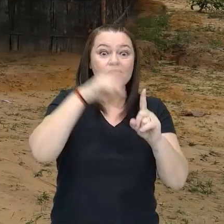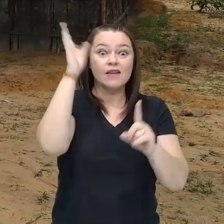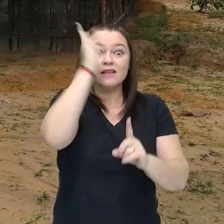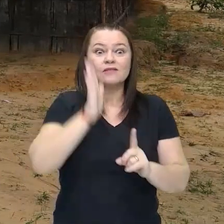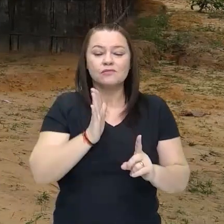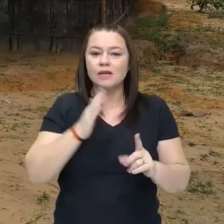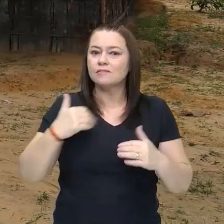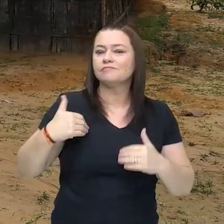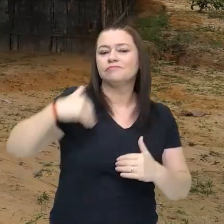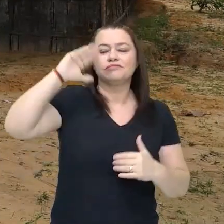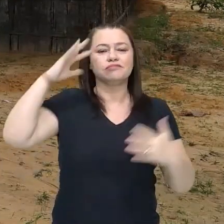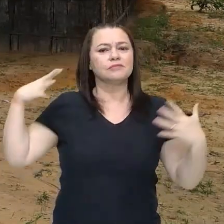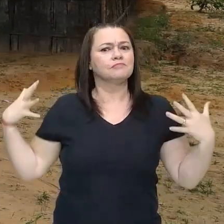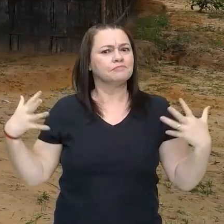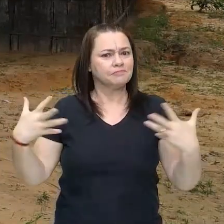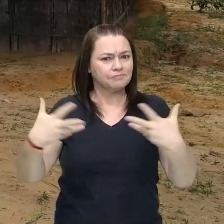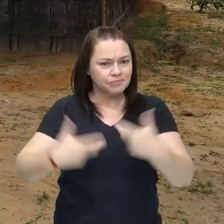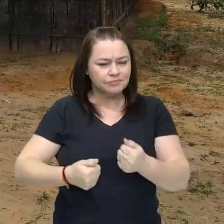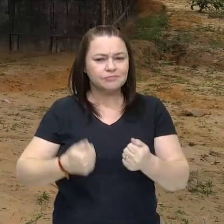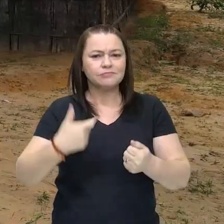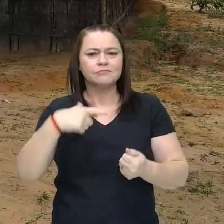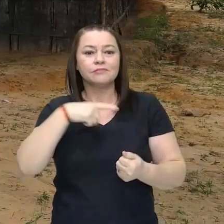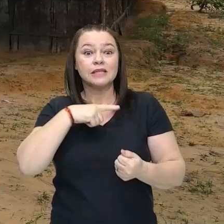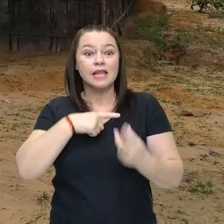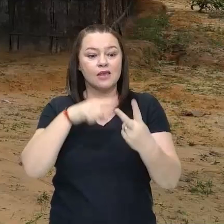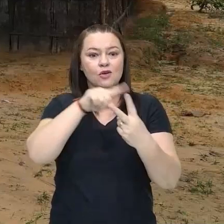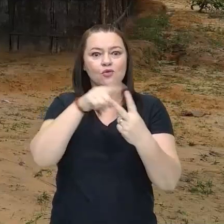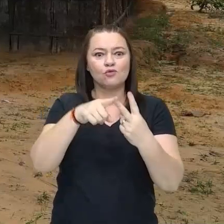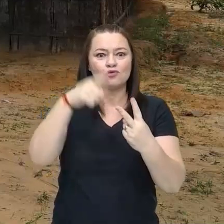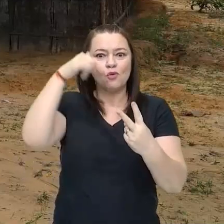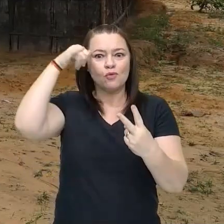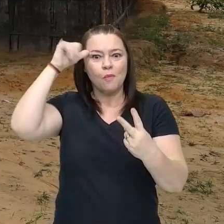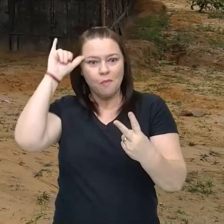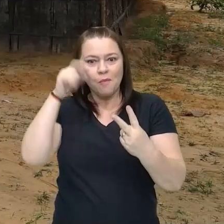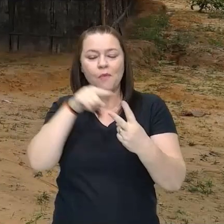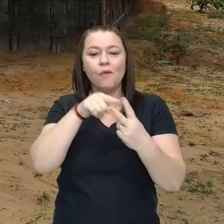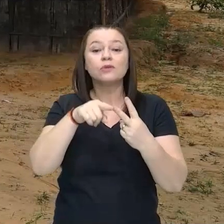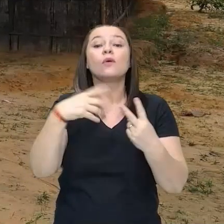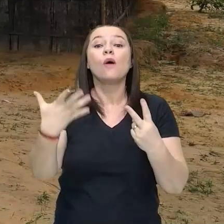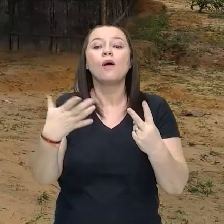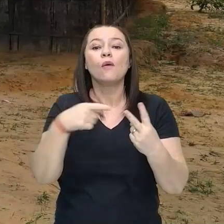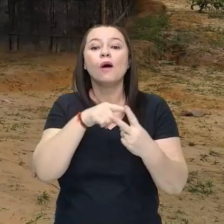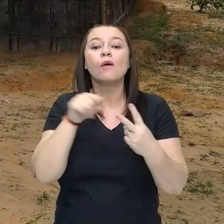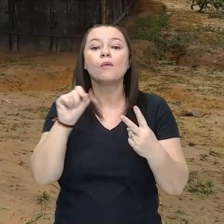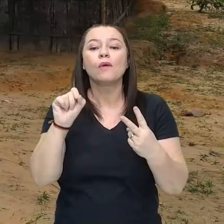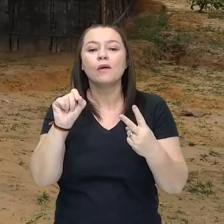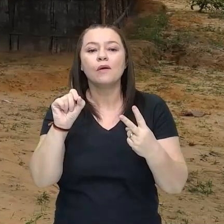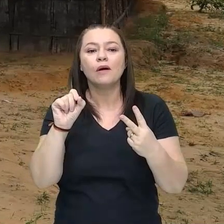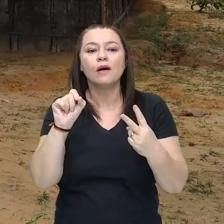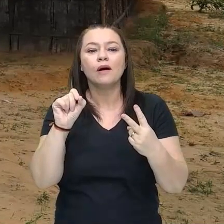Um dos maiores do Brasil, que junta aqueles 2 bois maravilhosos. Quais são os bois?